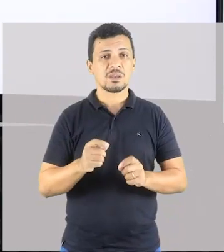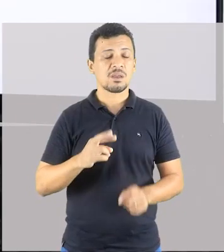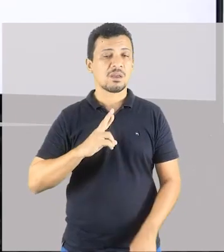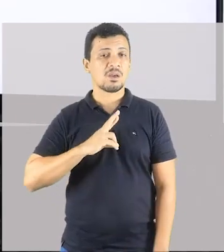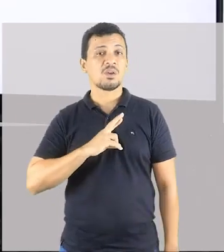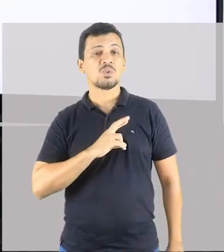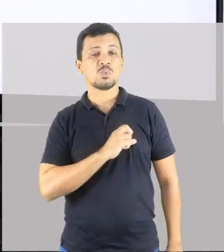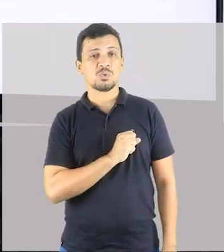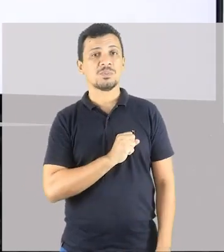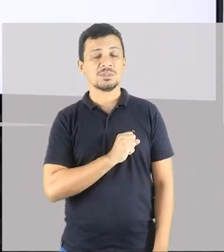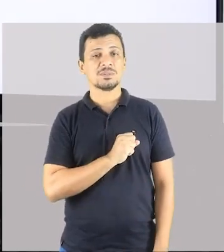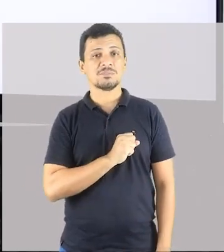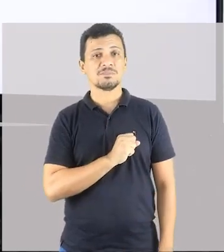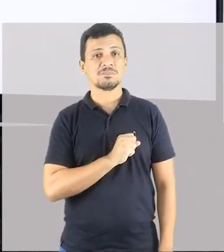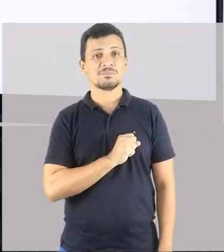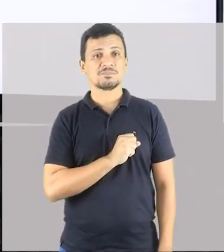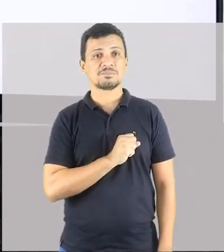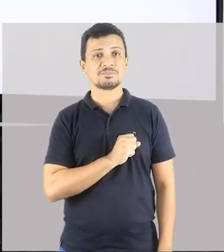romance